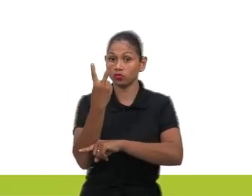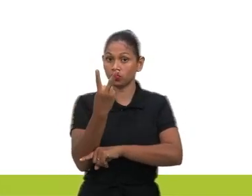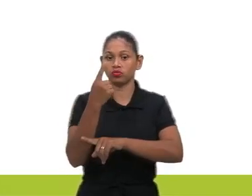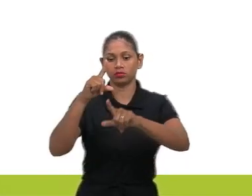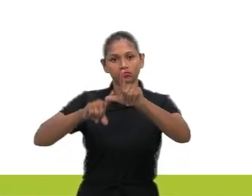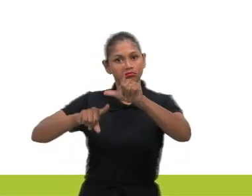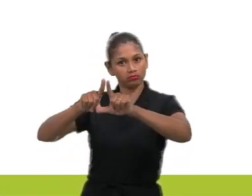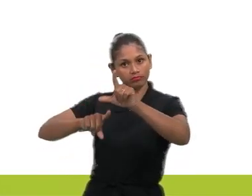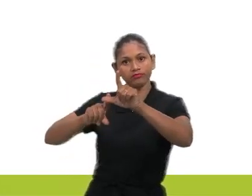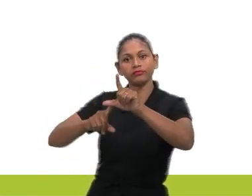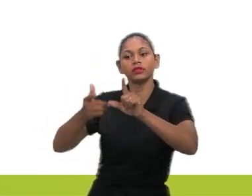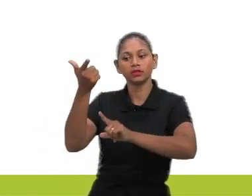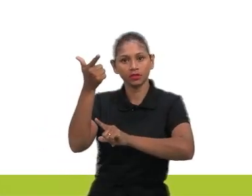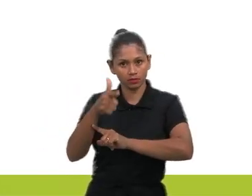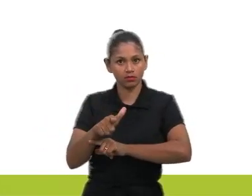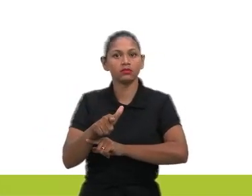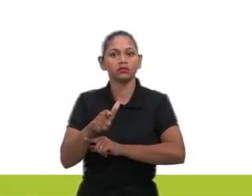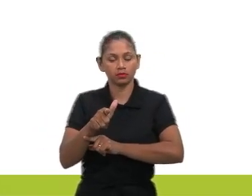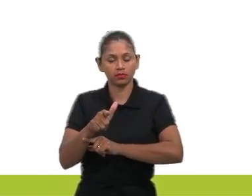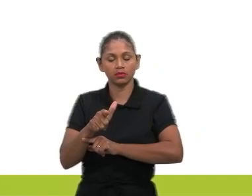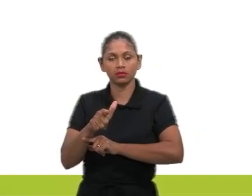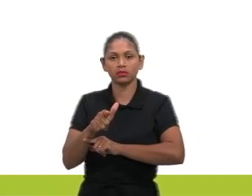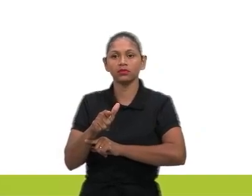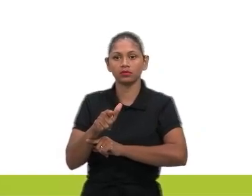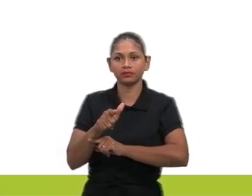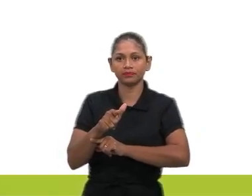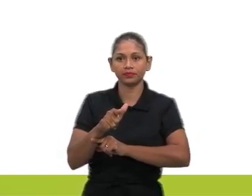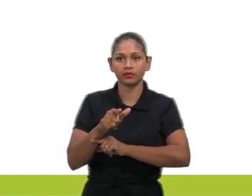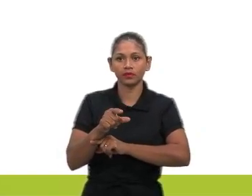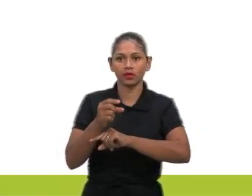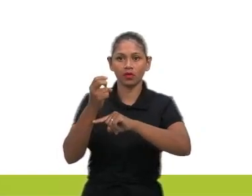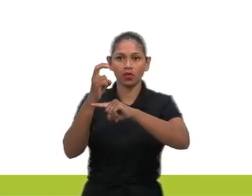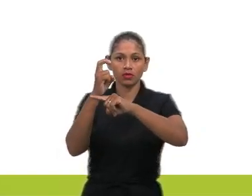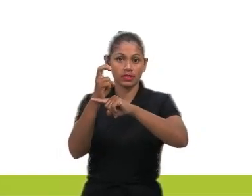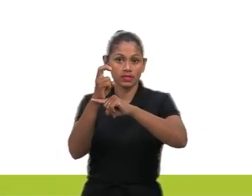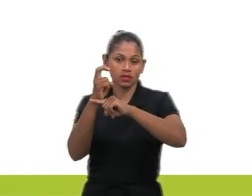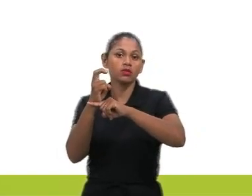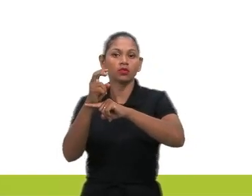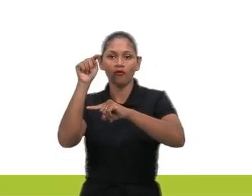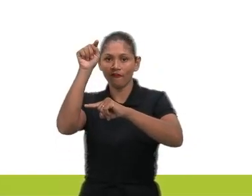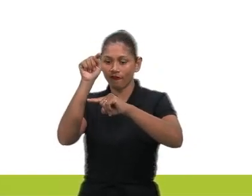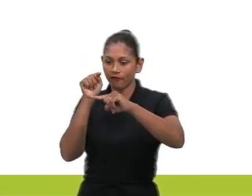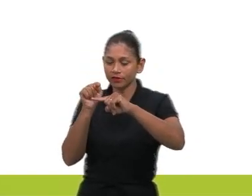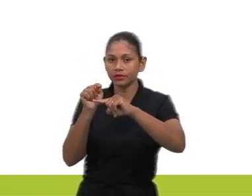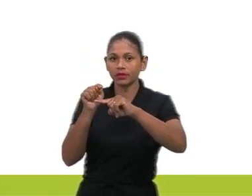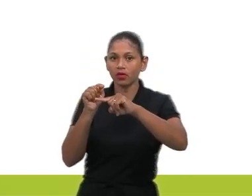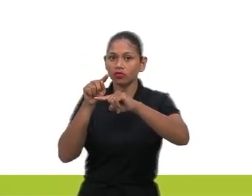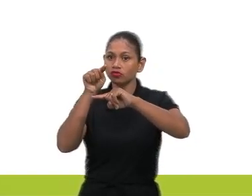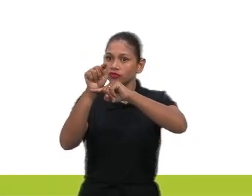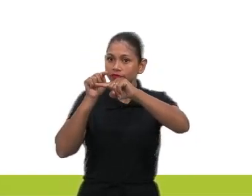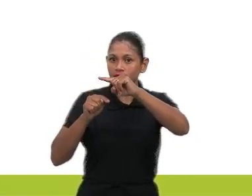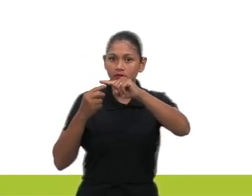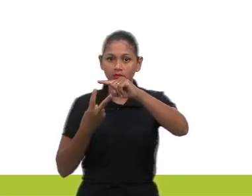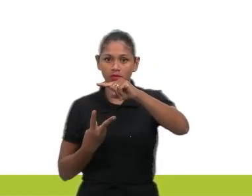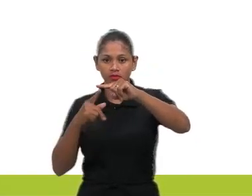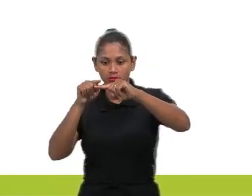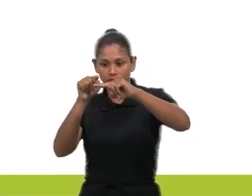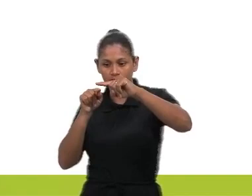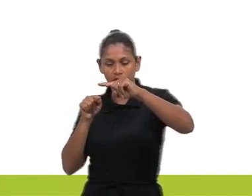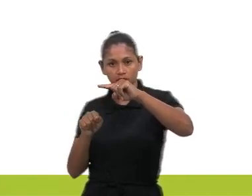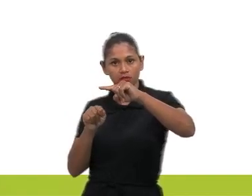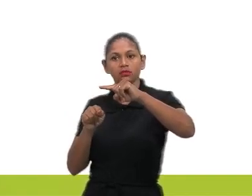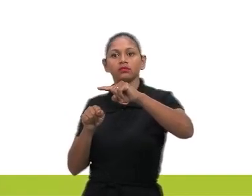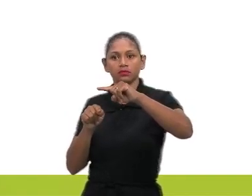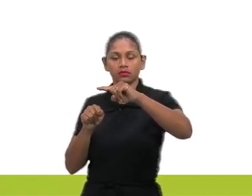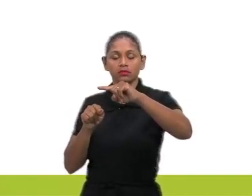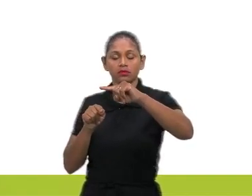Então, é 5 fatorial dividido por 2 fatorial. Dessa maneira, se eu tenho vogais e tenho consoantes, agora eu vou multiplicar uma pela